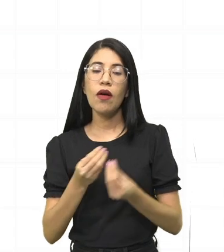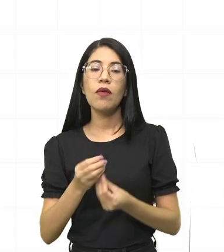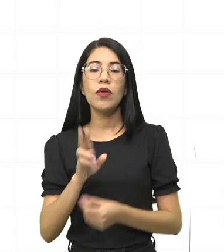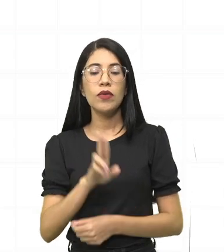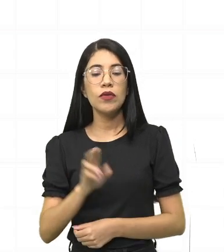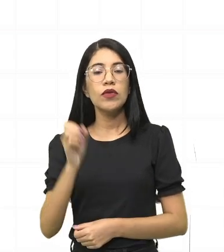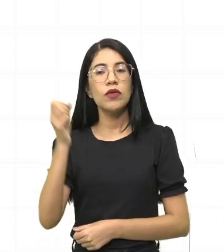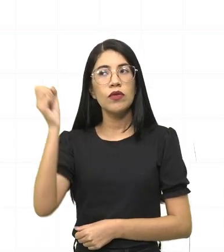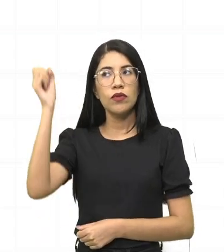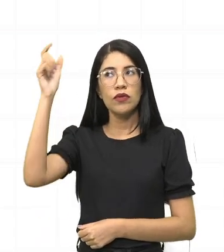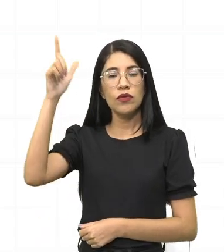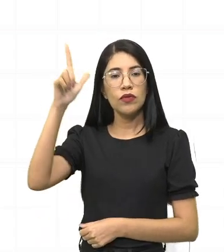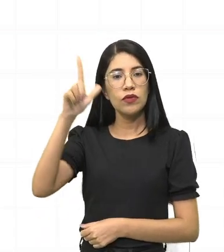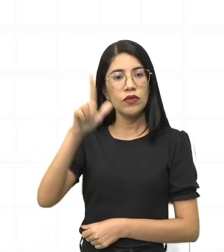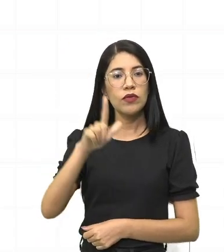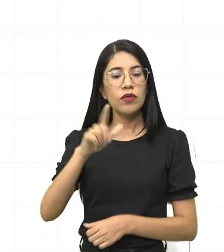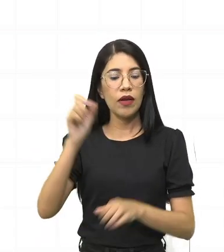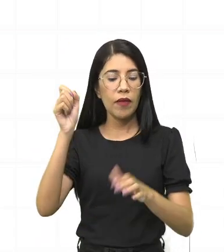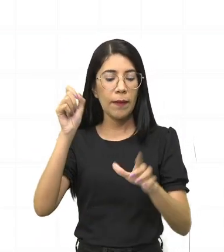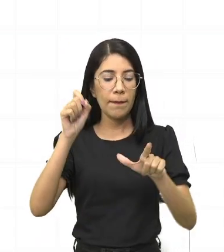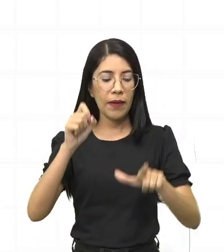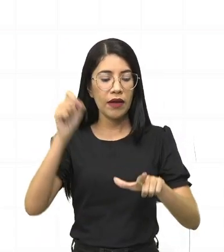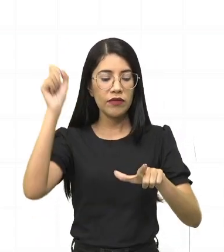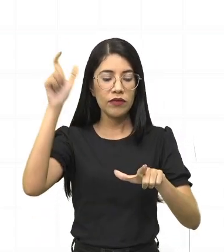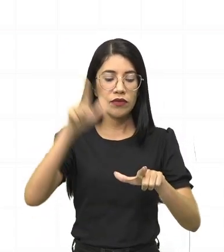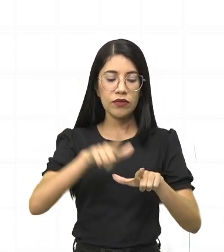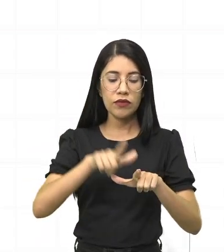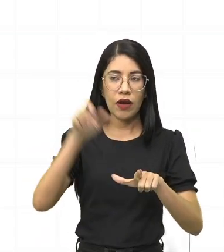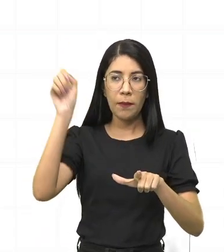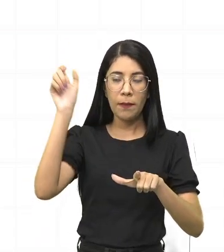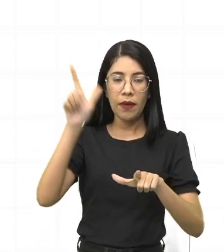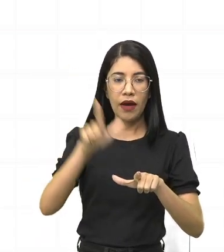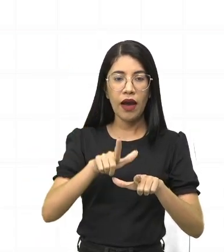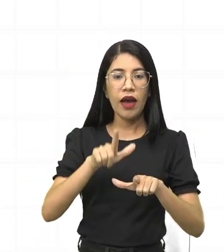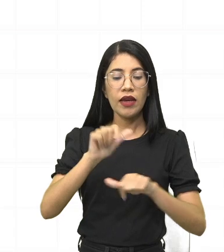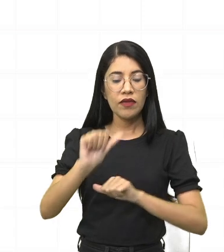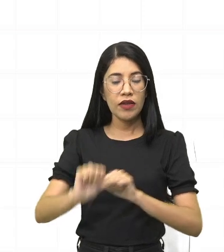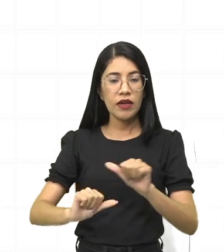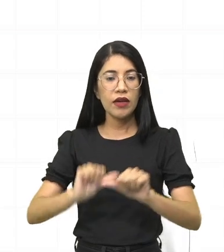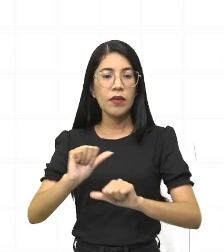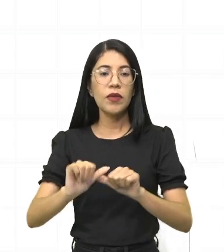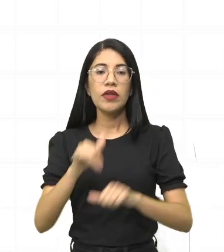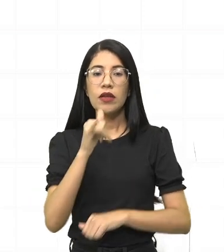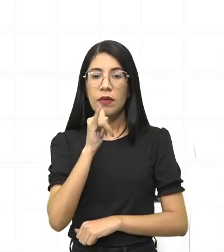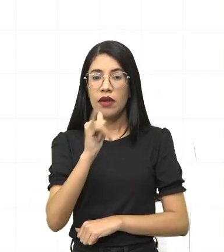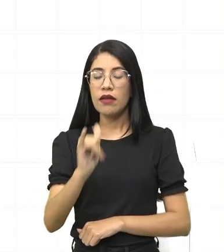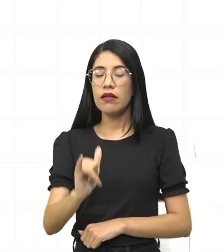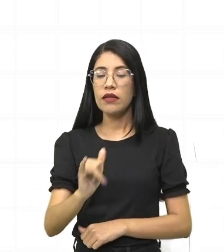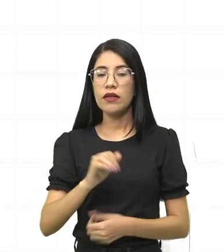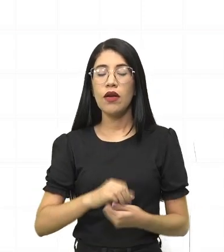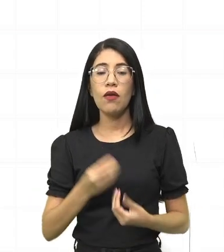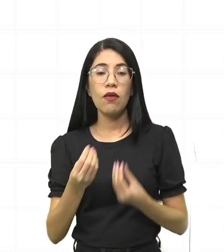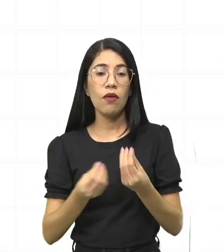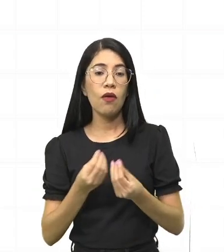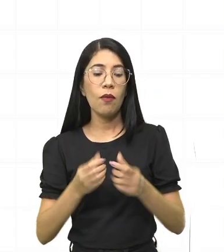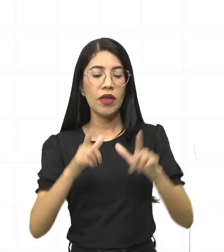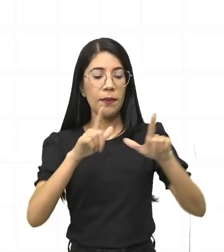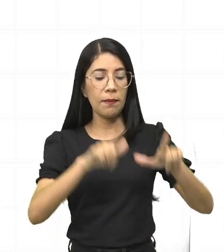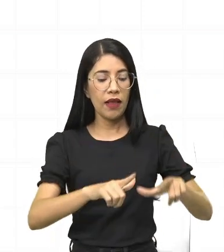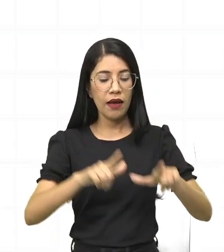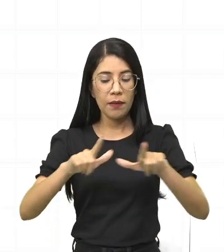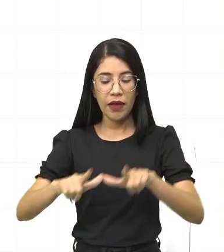do sol, né? Então, a energia do sol é capturada e convertida em eletricidade através de